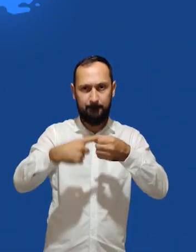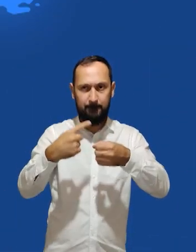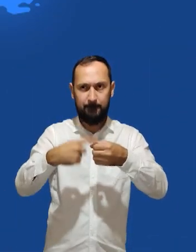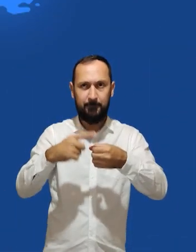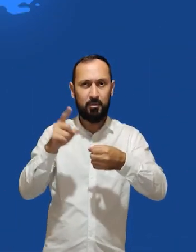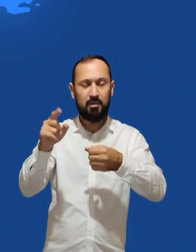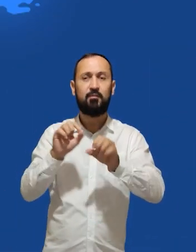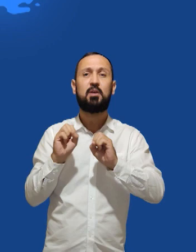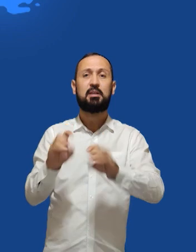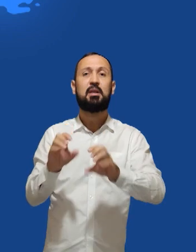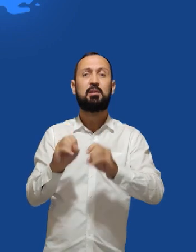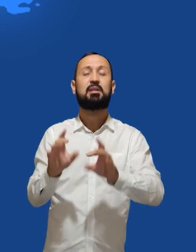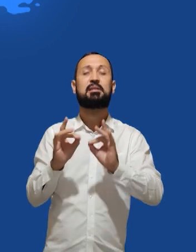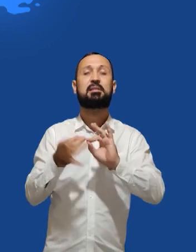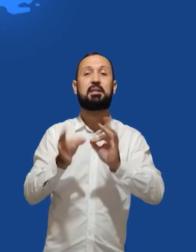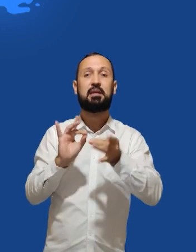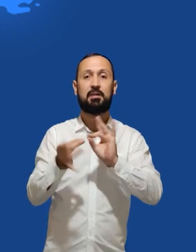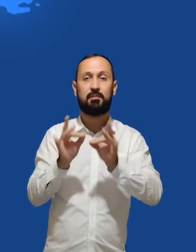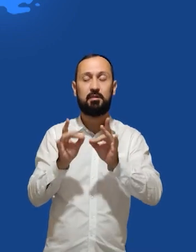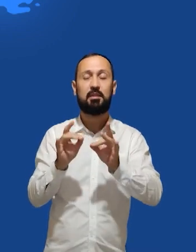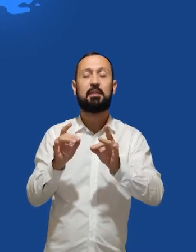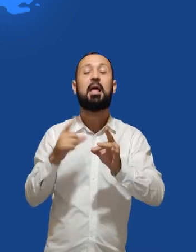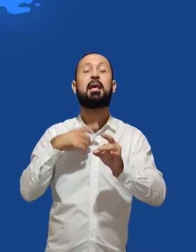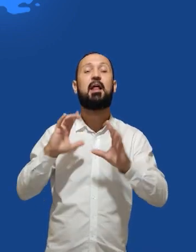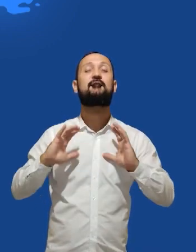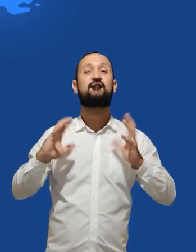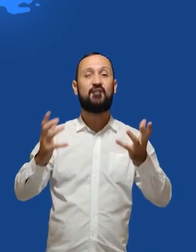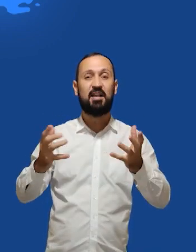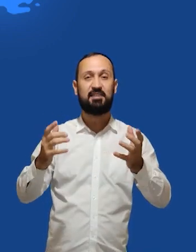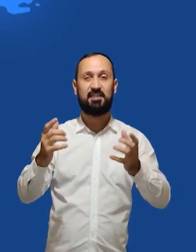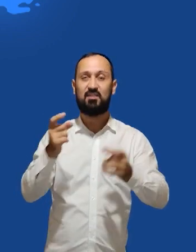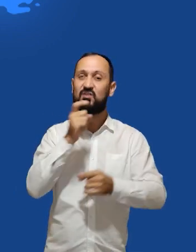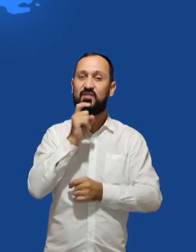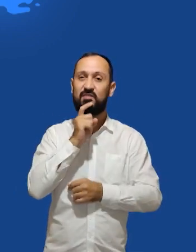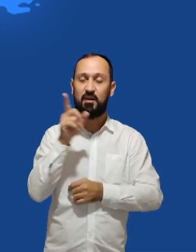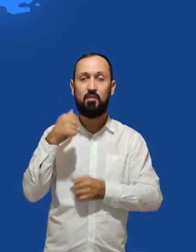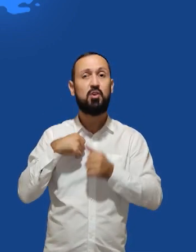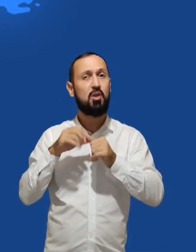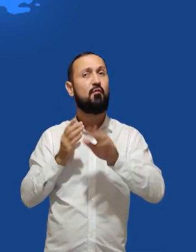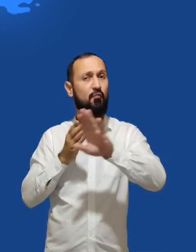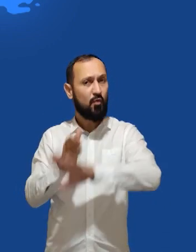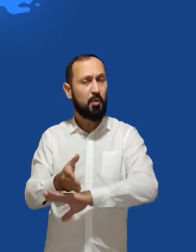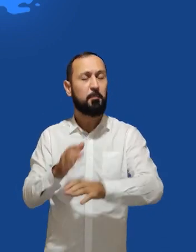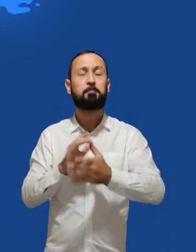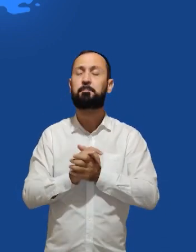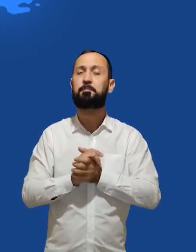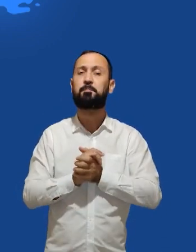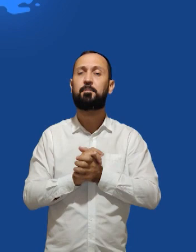de Bonito, mas que está em São Paulo, foi dar um workshop de grafite lá no Festival de Inverno. Eu estava lá.